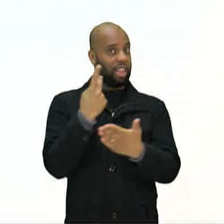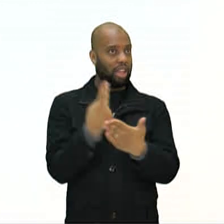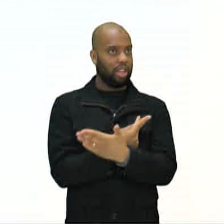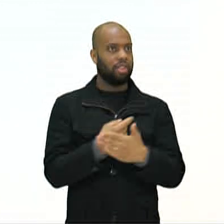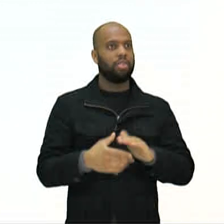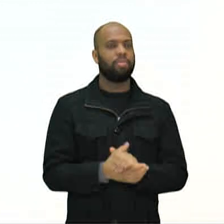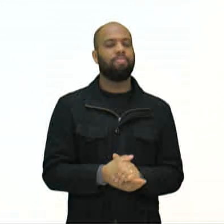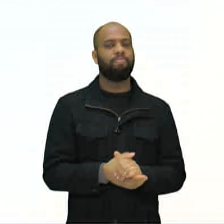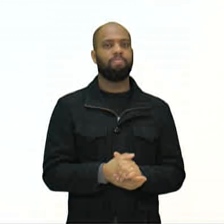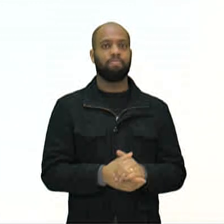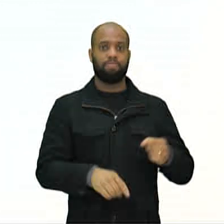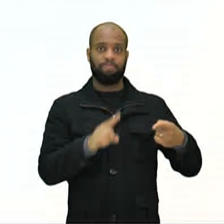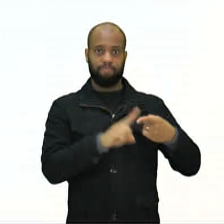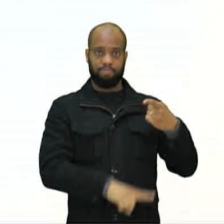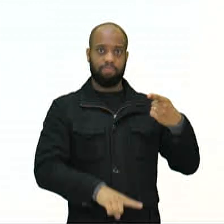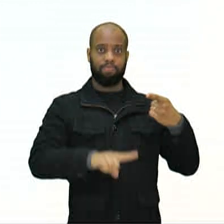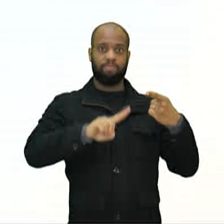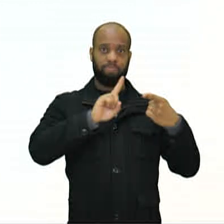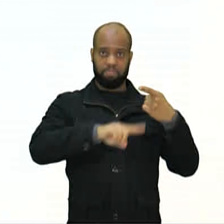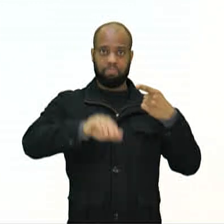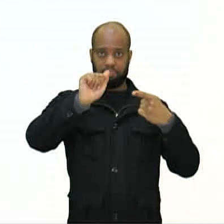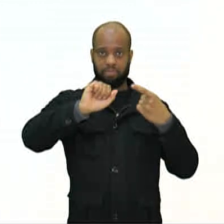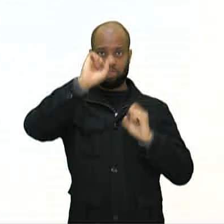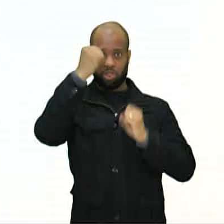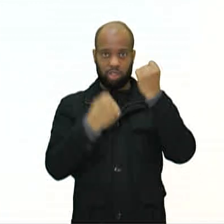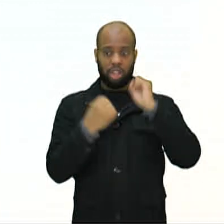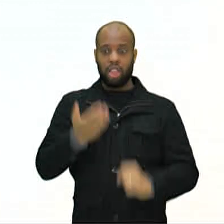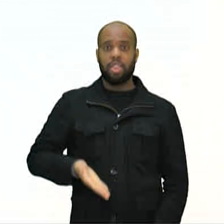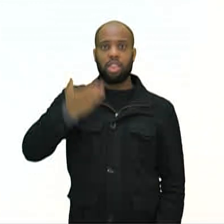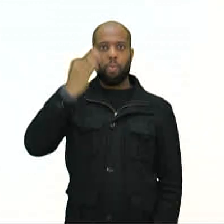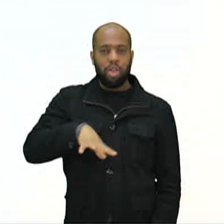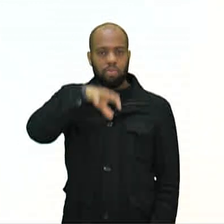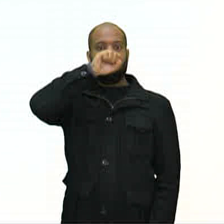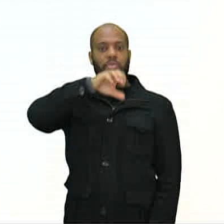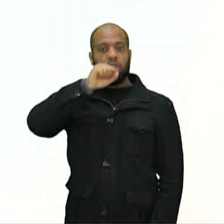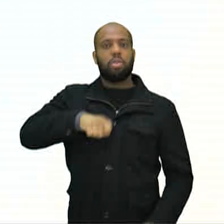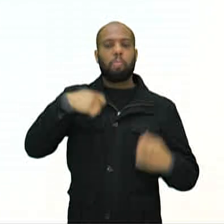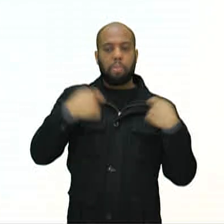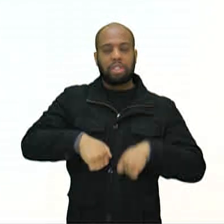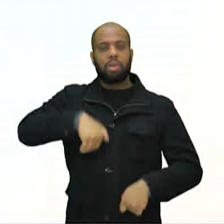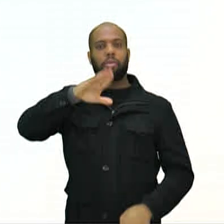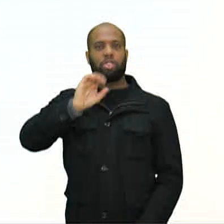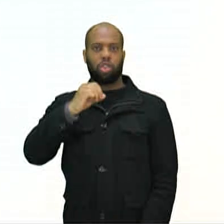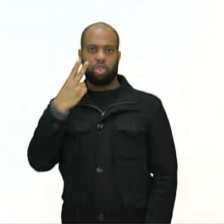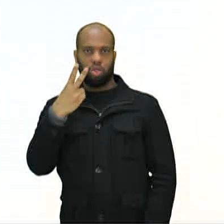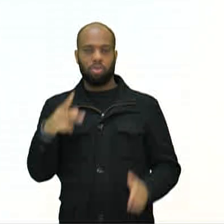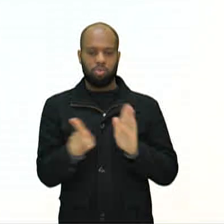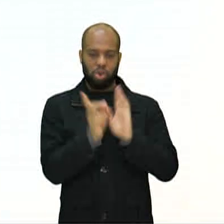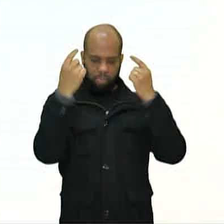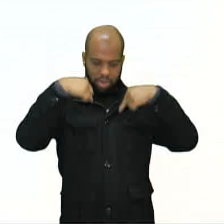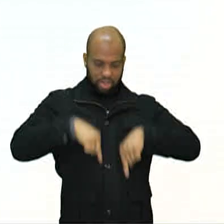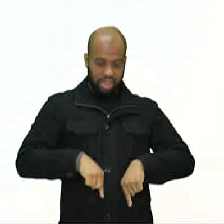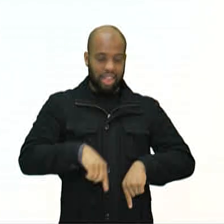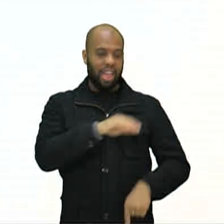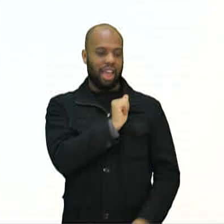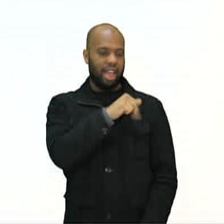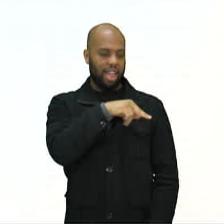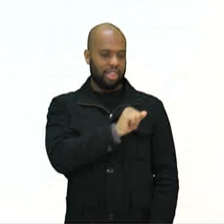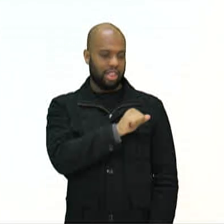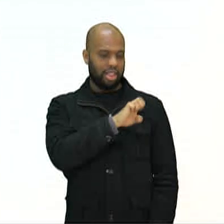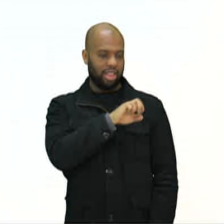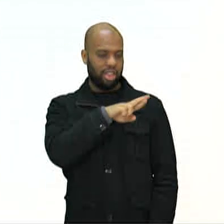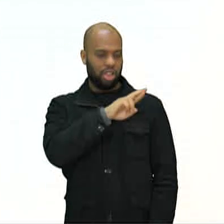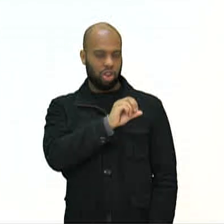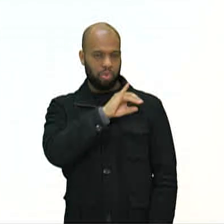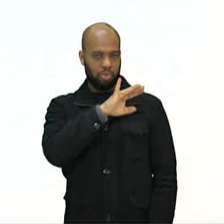incorreta. Letra A. O exercício físico aumenta a demanda por oxigênio, o qual participará do sistema metabólico anaeróbio. Letra